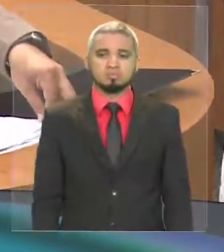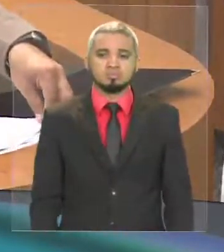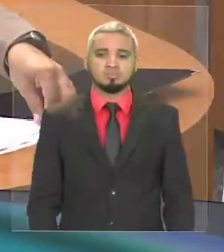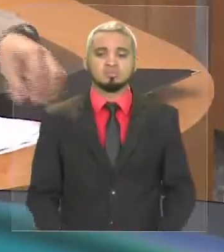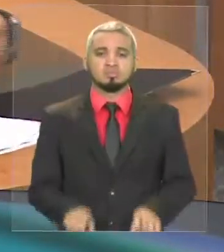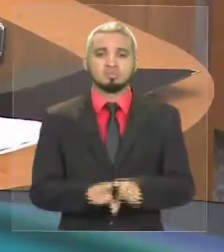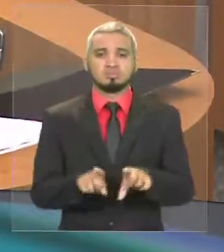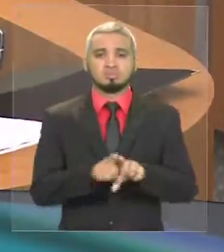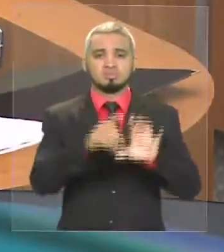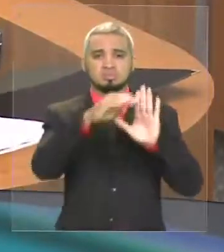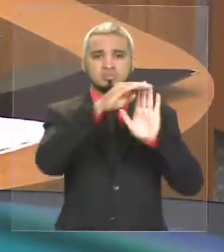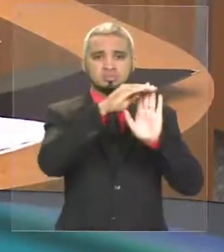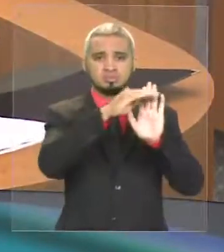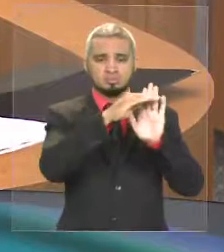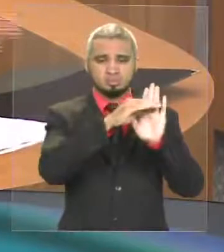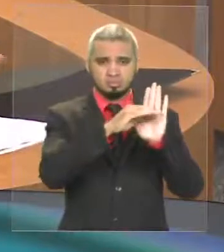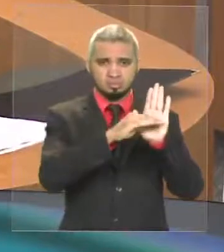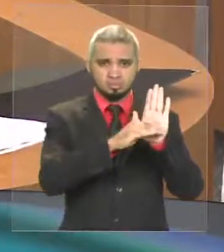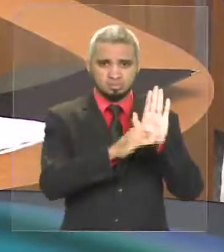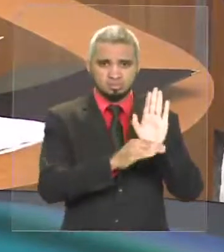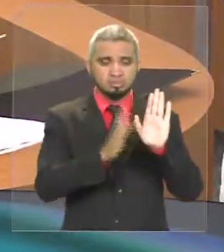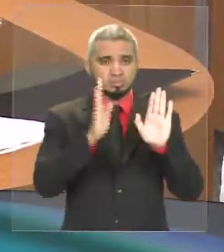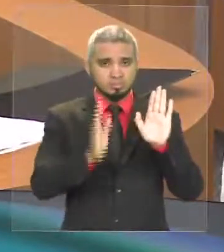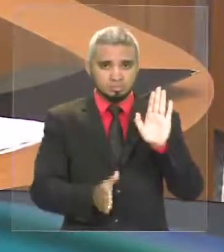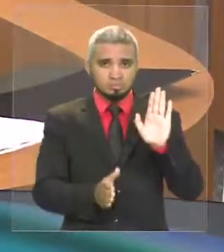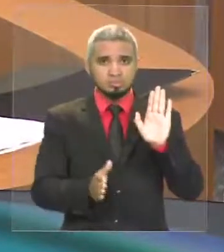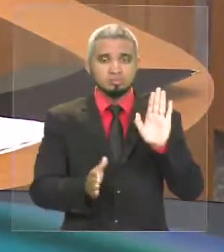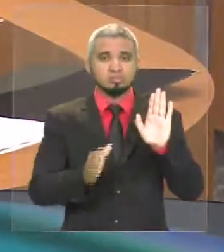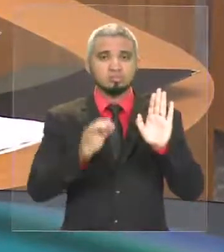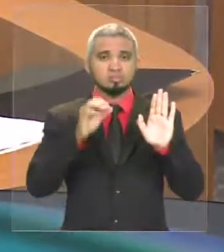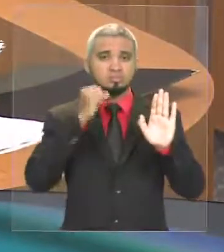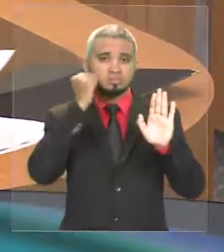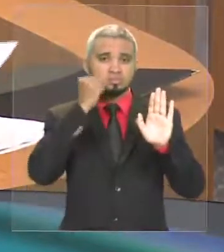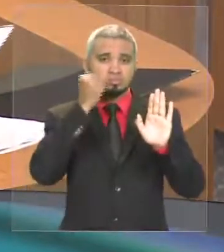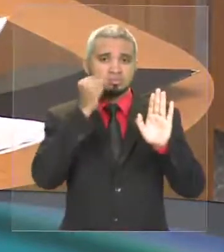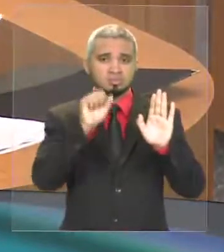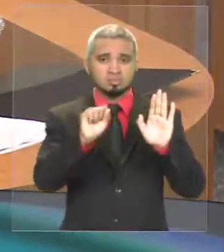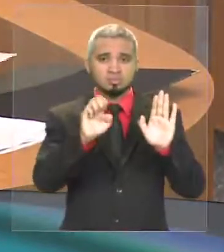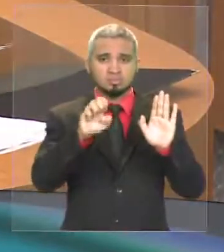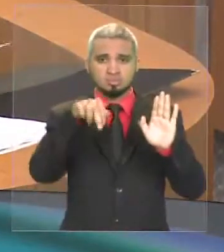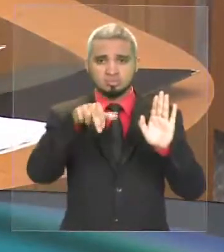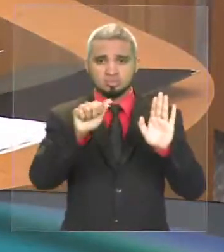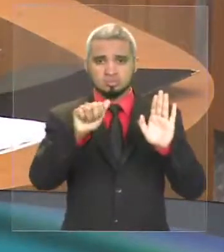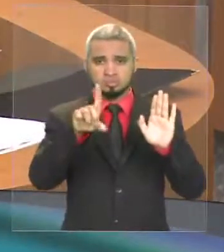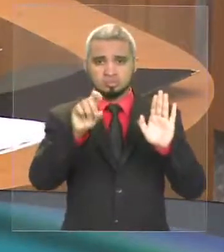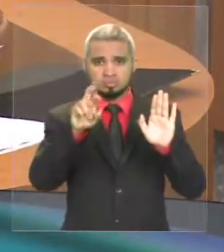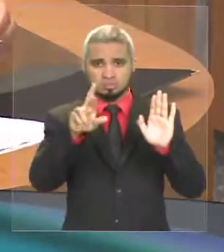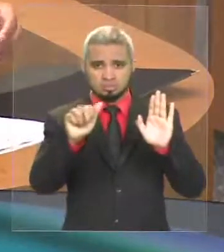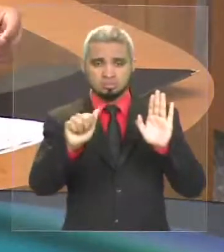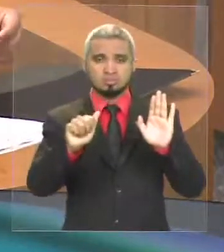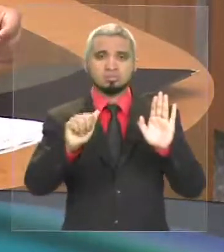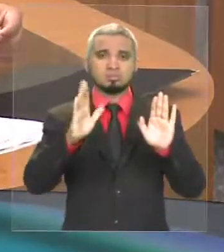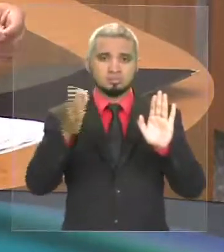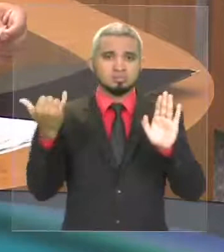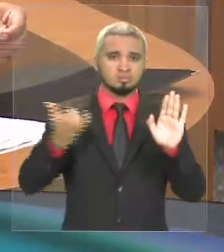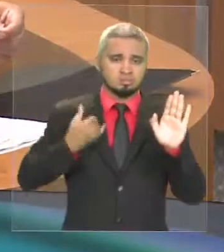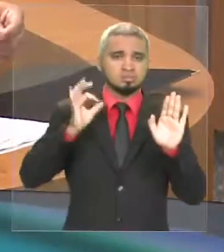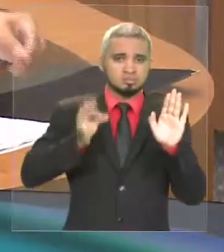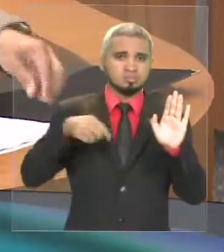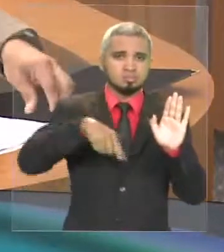pauta, nós já temos a confirmação da senadora Vanessa Graziottin e aguardando a confirmação dos